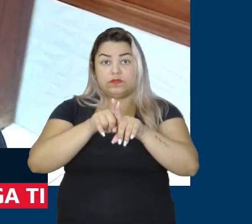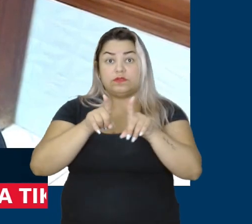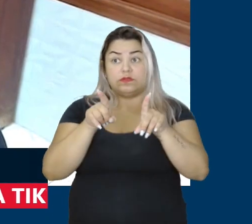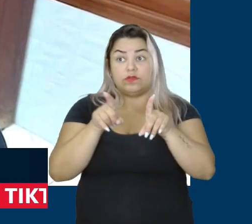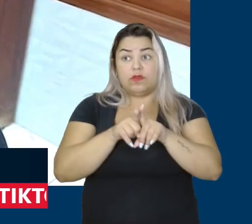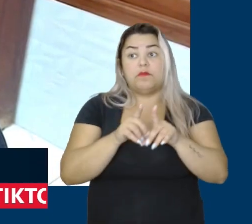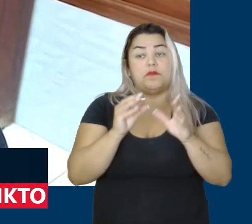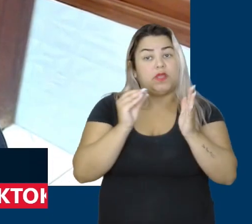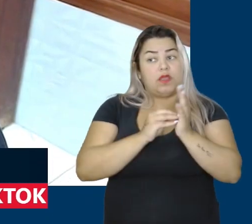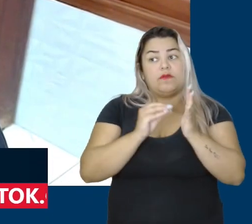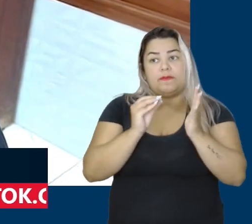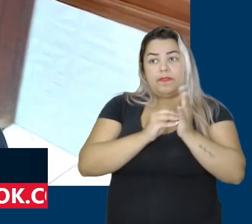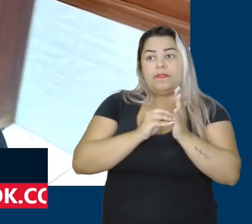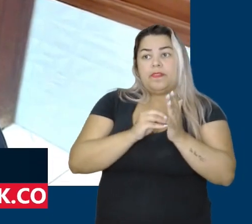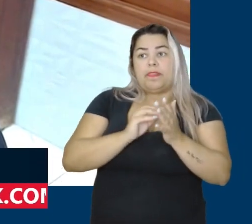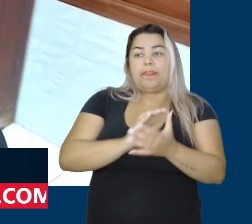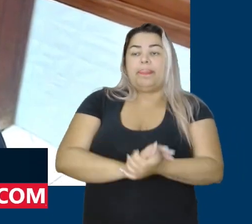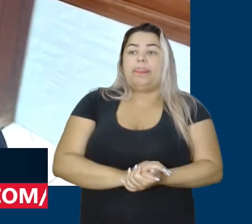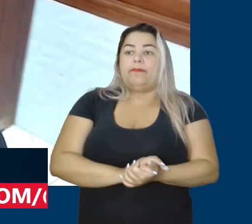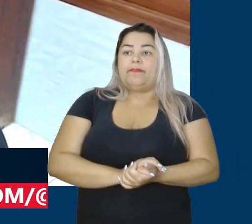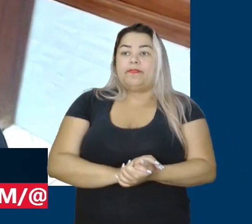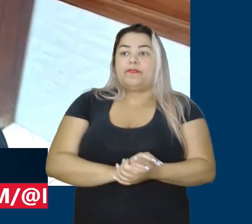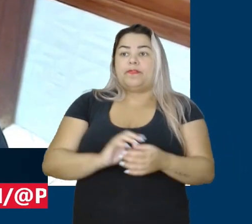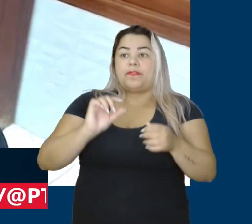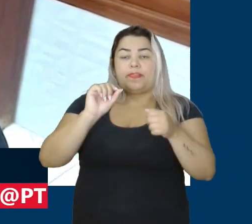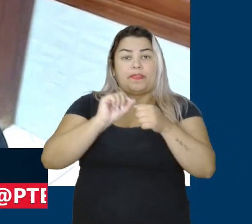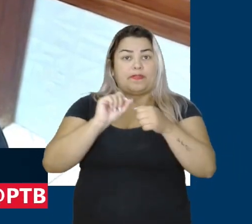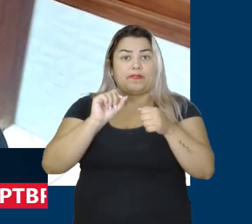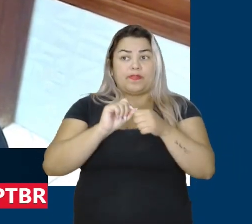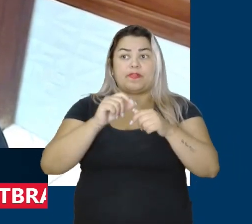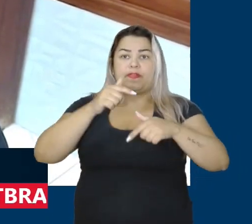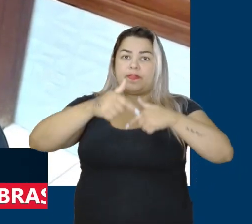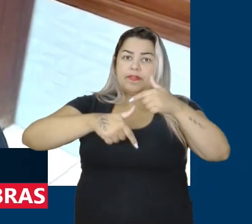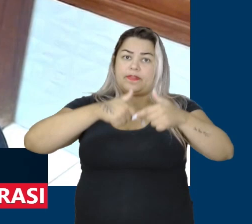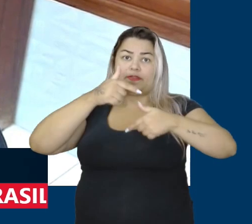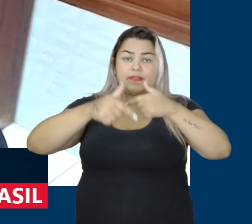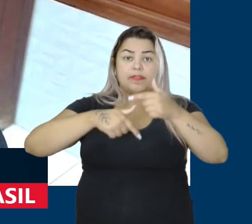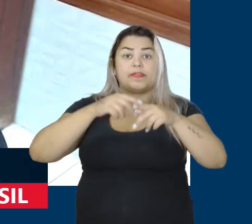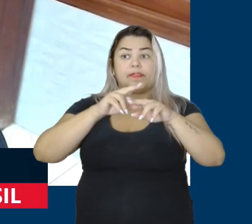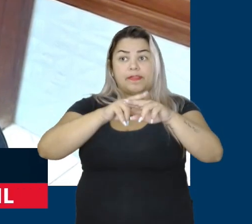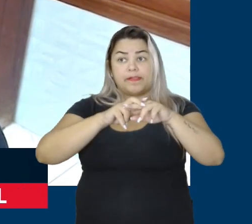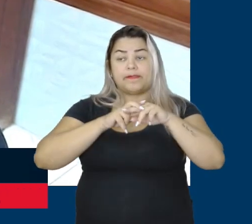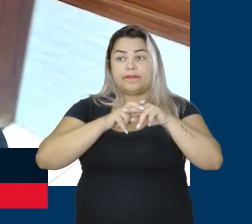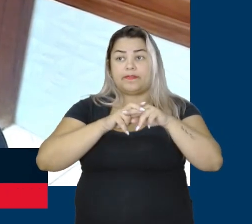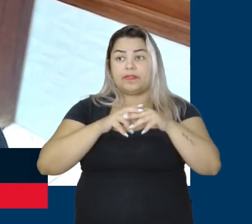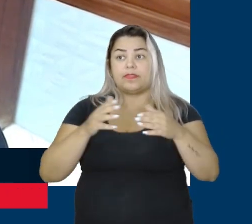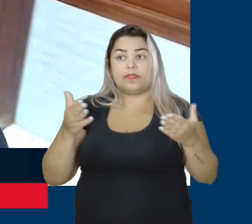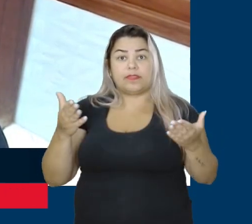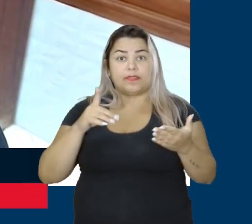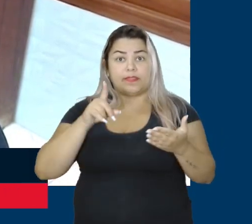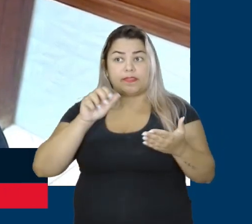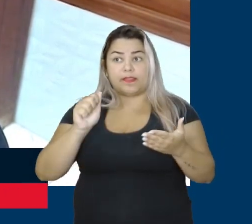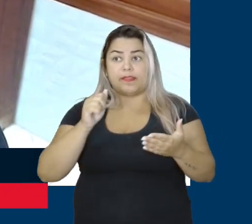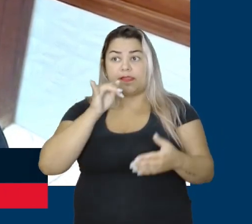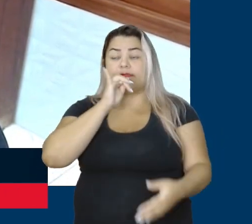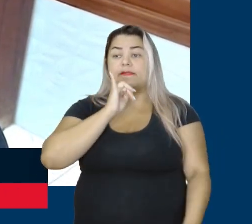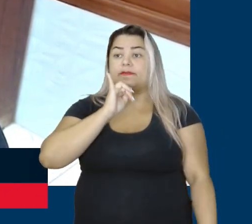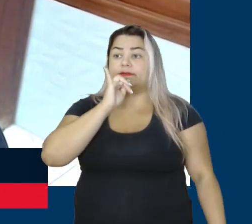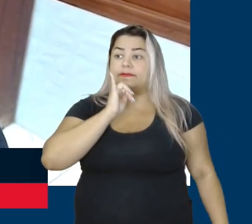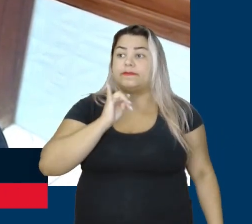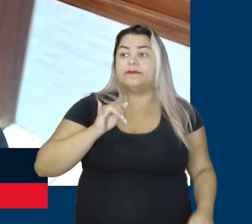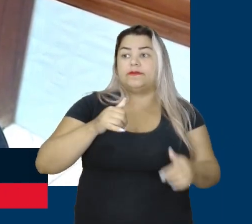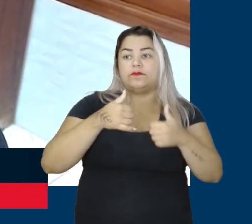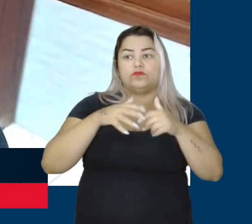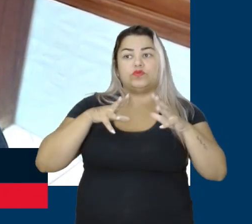deficiência, enfim. E a forma é fazer com que os ministérios trabalhem em conjunto. Por isso que, nesse dia, por exemplo, estavam